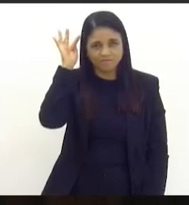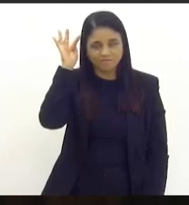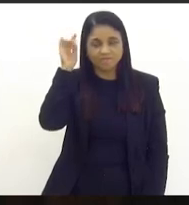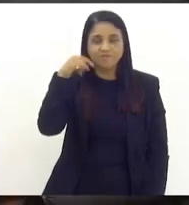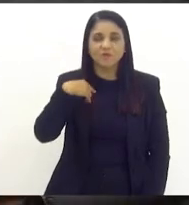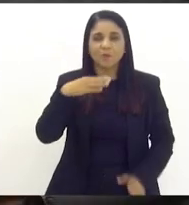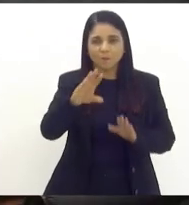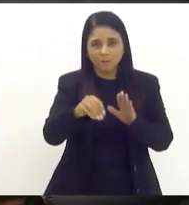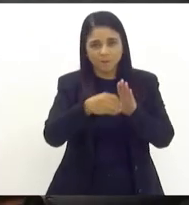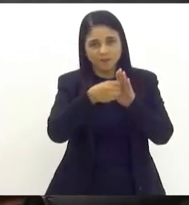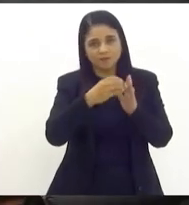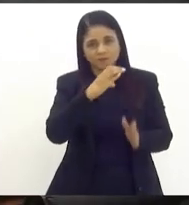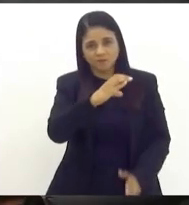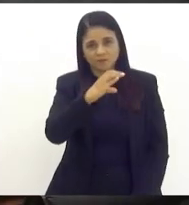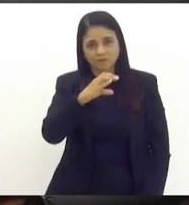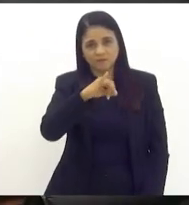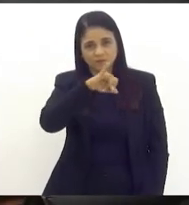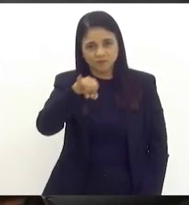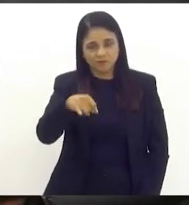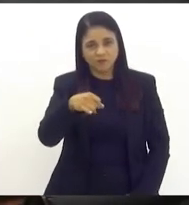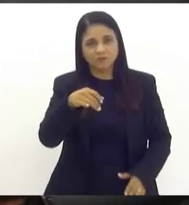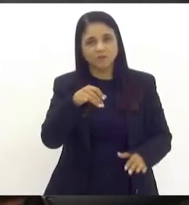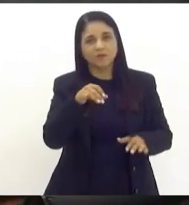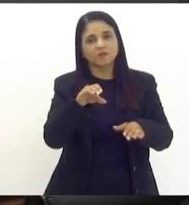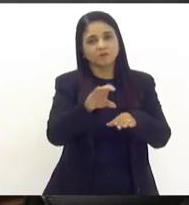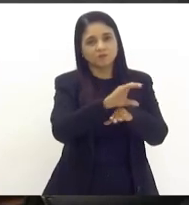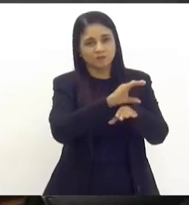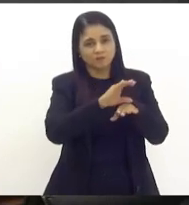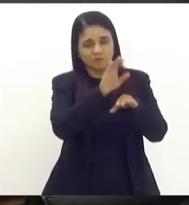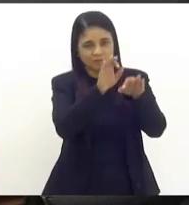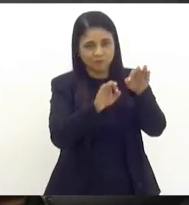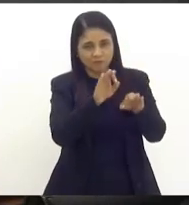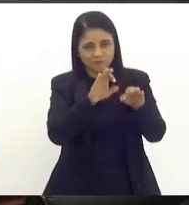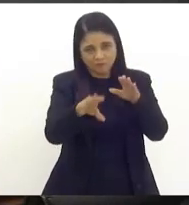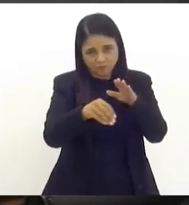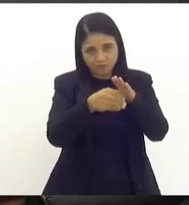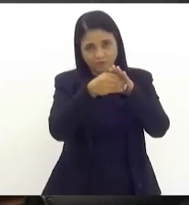Aparecida ccj pela juridicidade com emendas